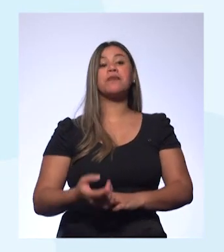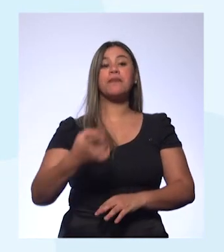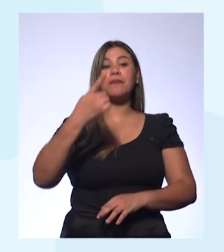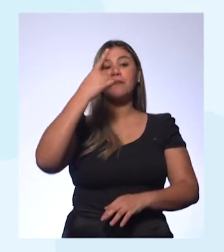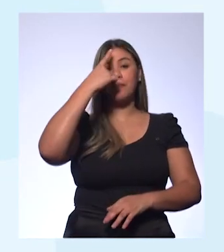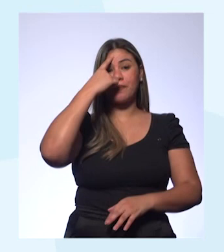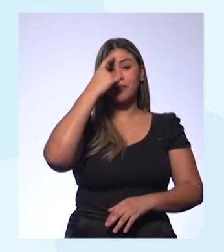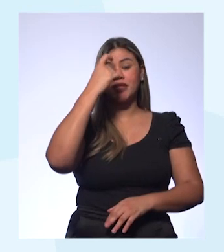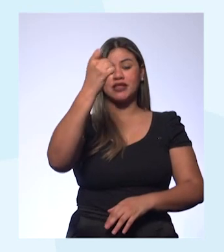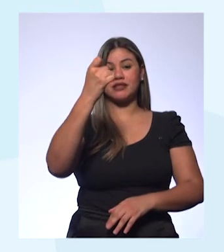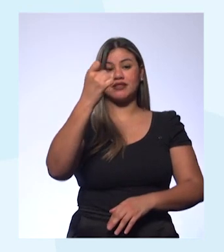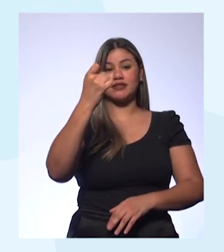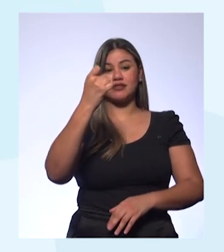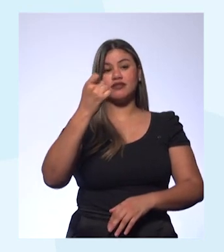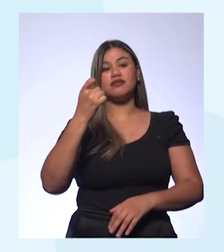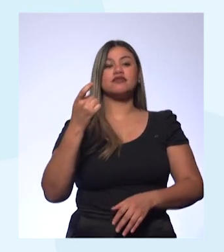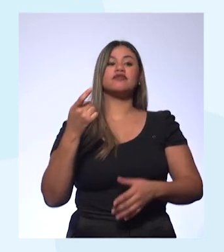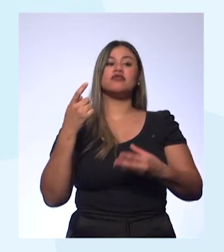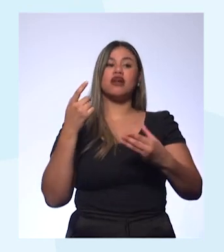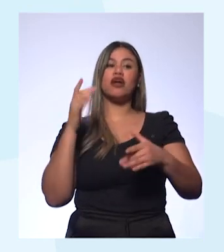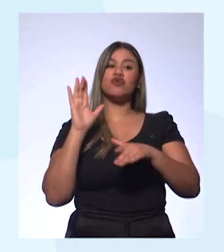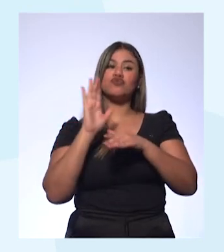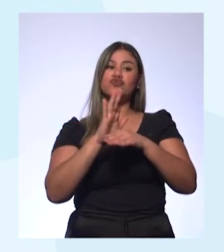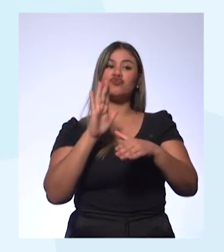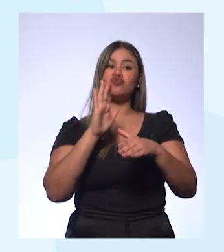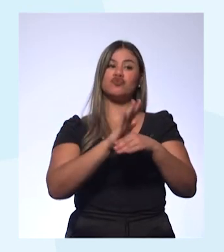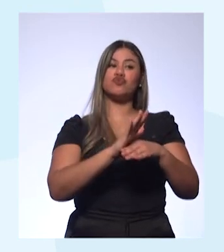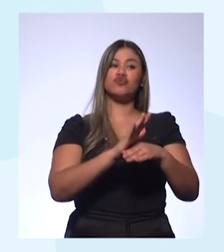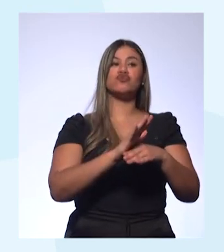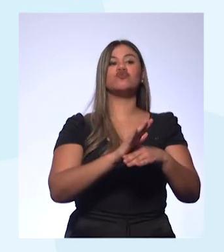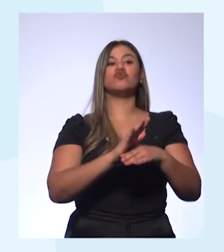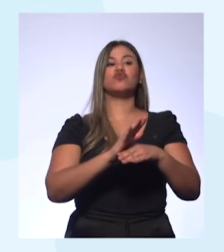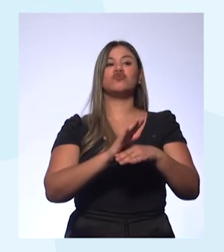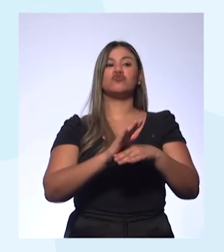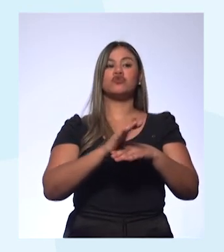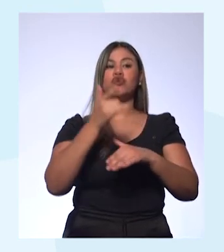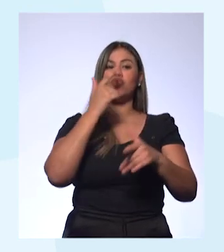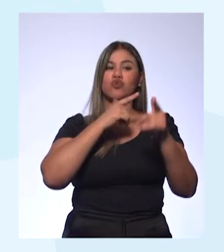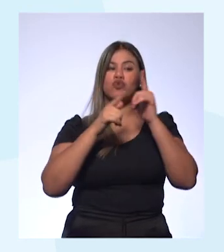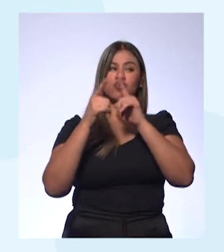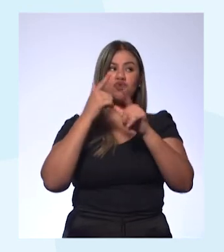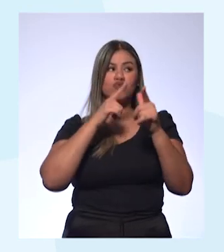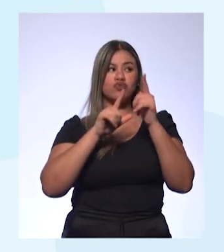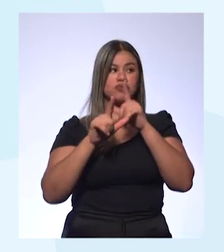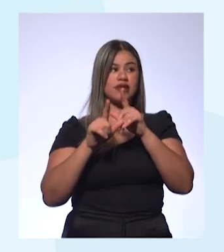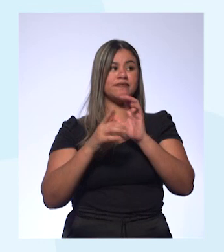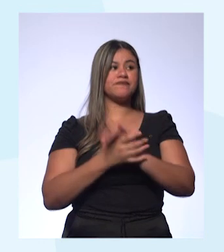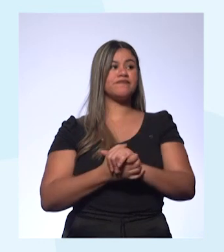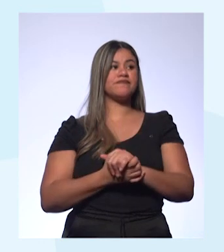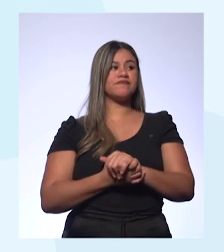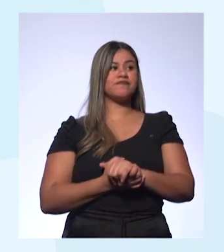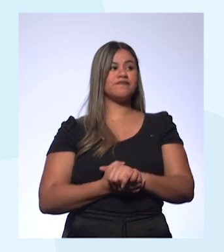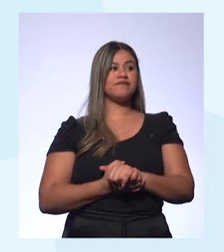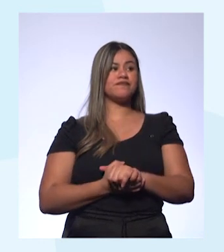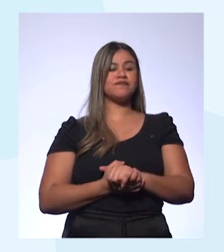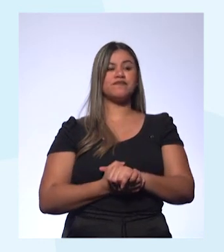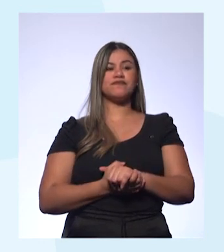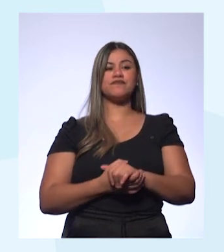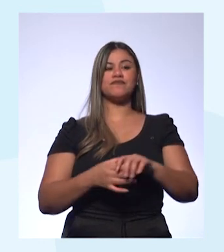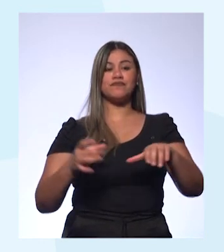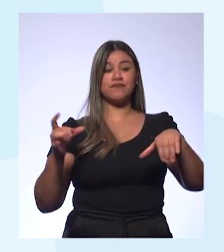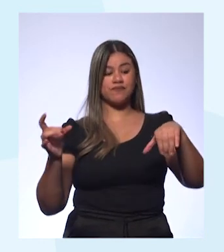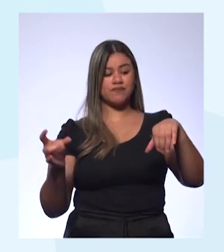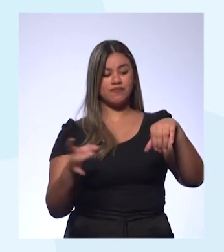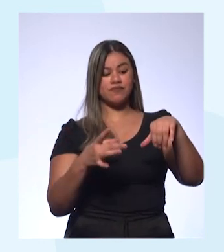Pense em ideias do que poderia ter gerado sucesso na situação da Gabriele. Como essa bola na trave